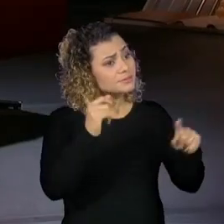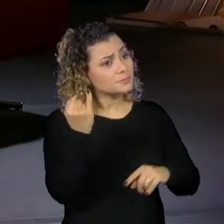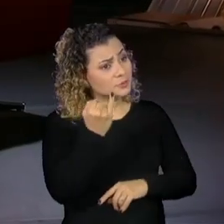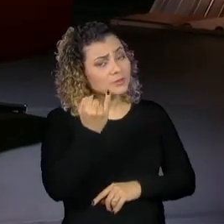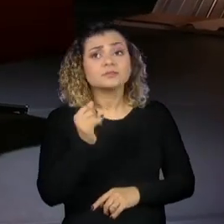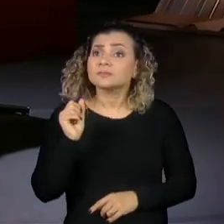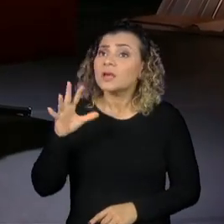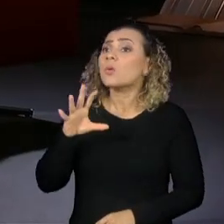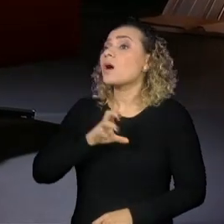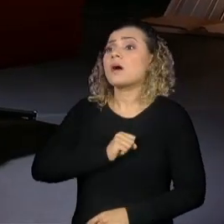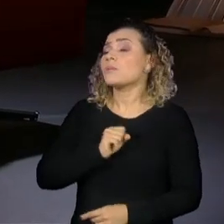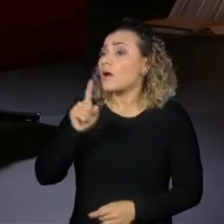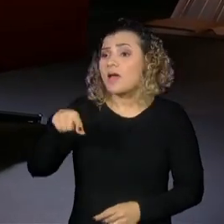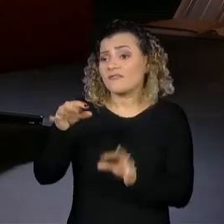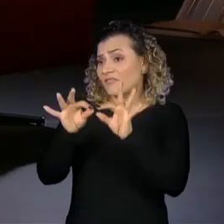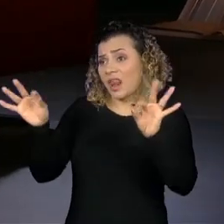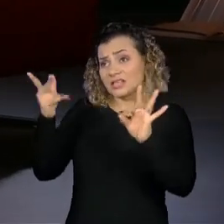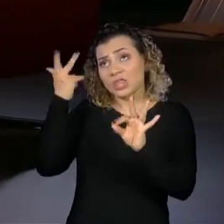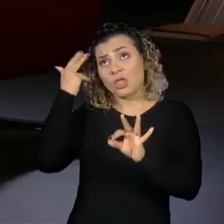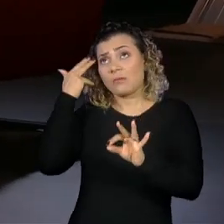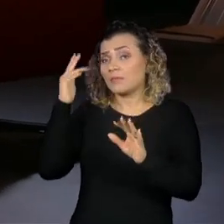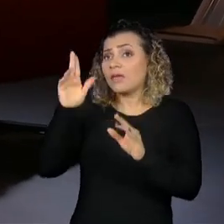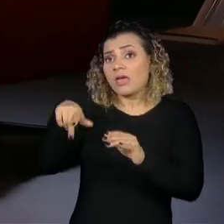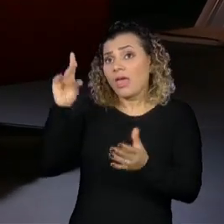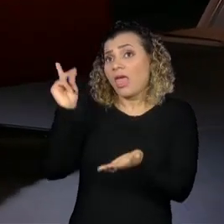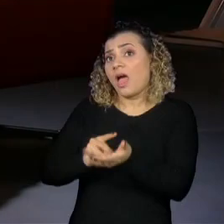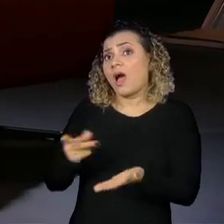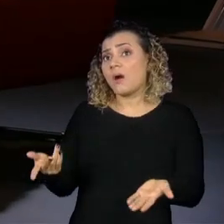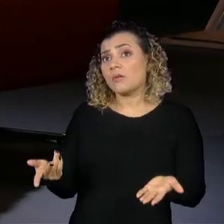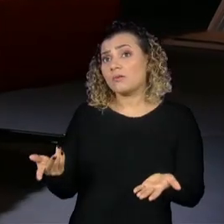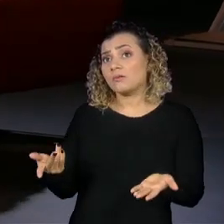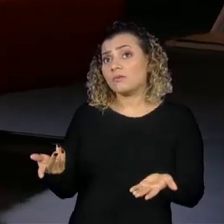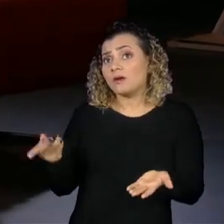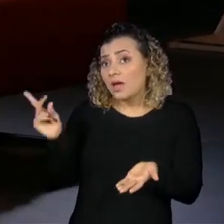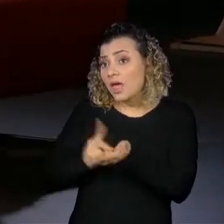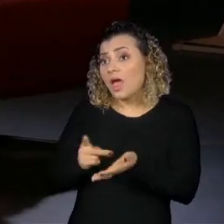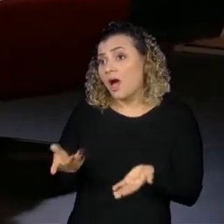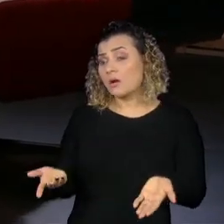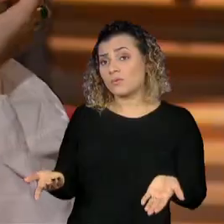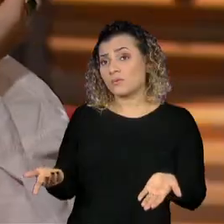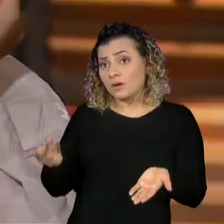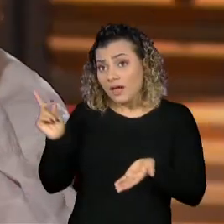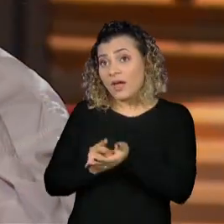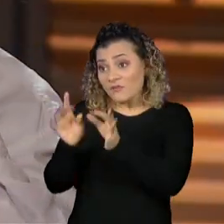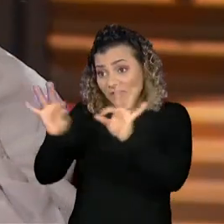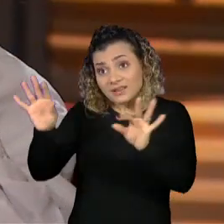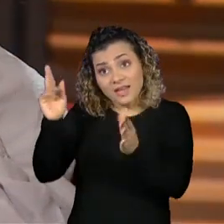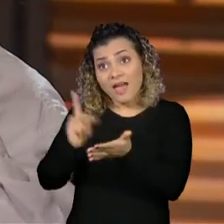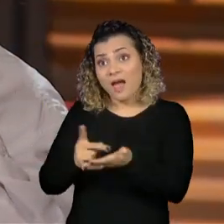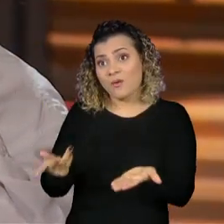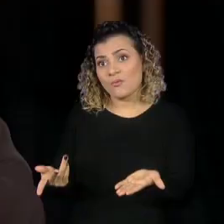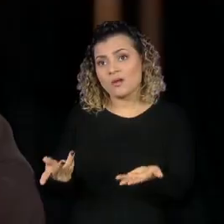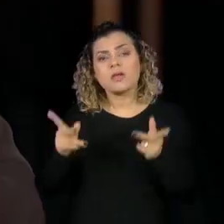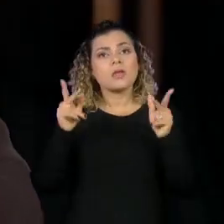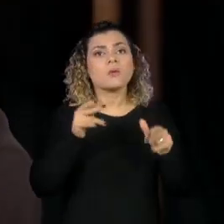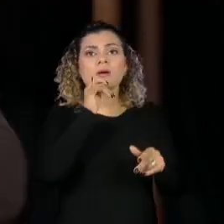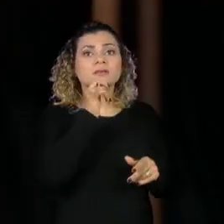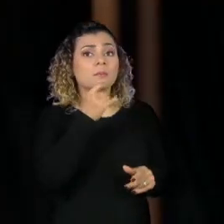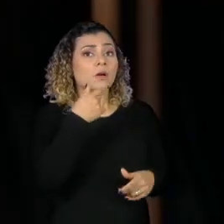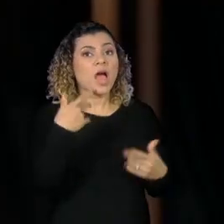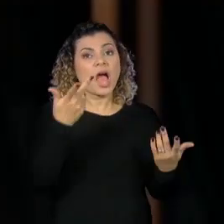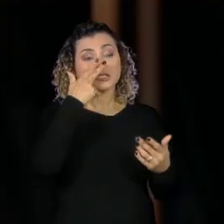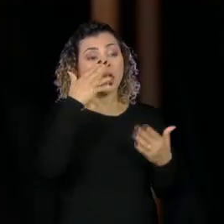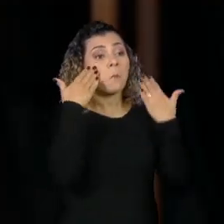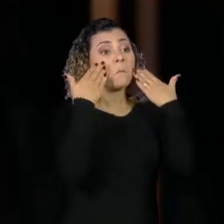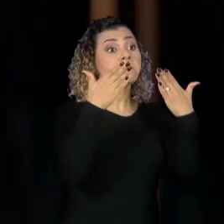é porque é igual falar de aparência é o mundo das aparências